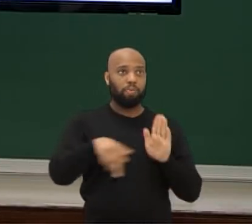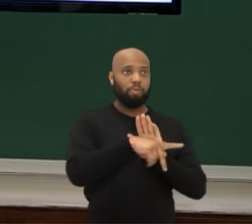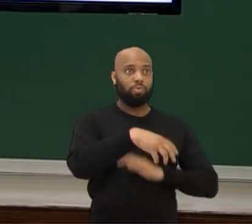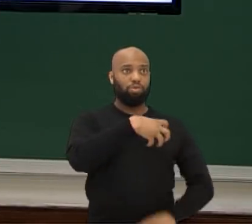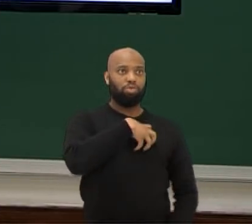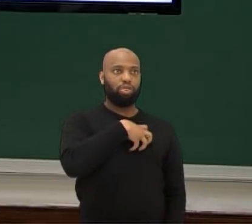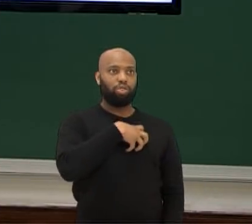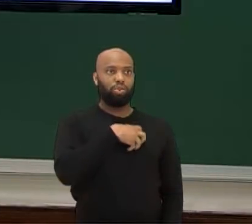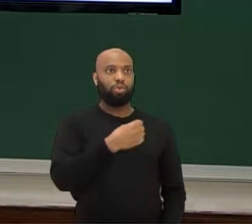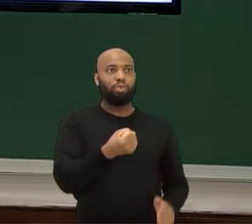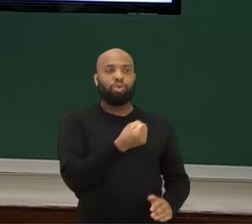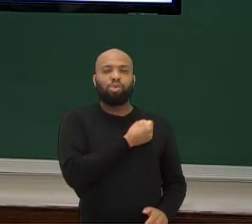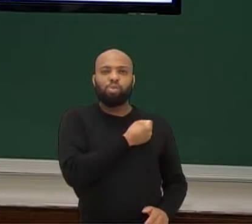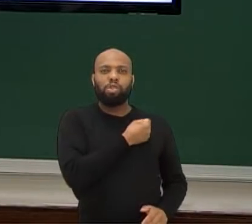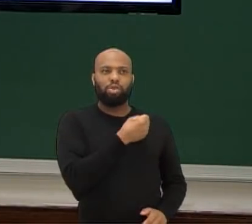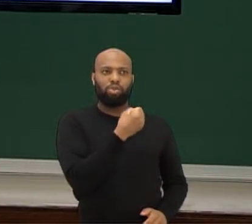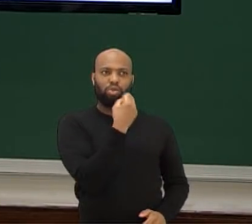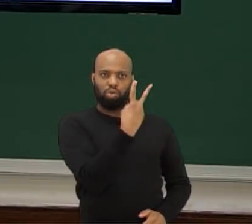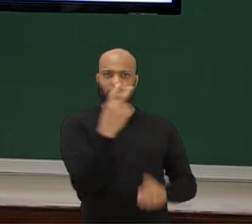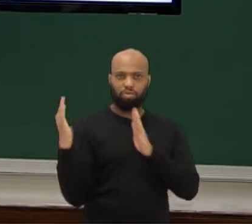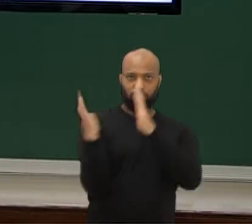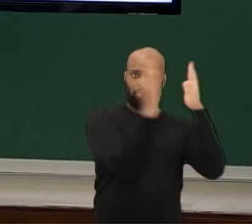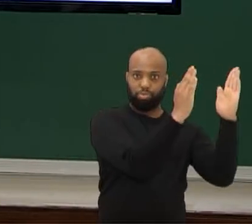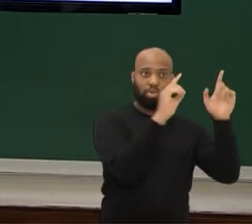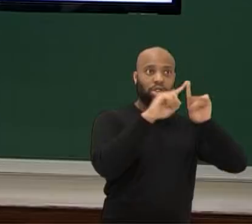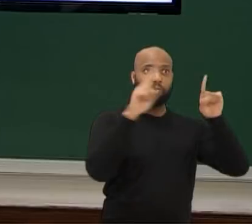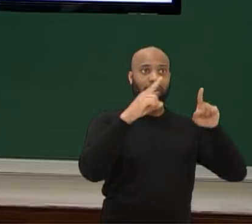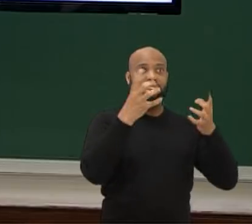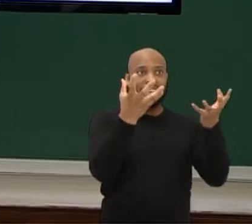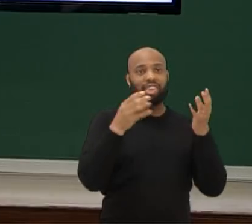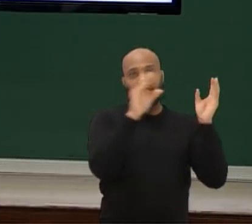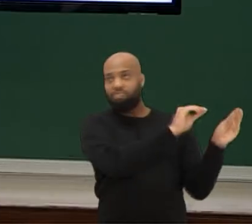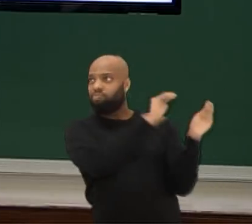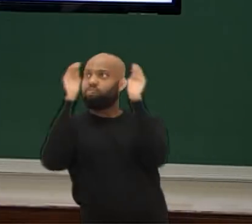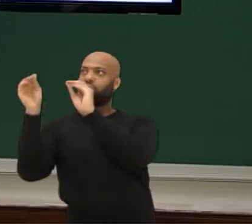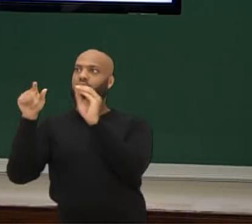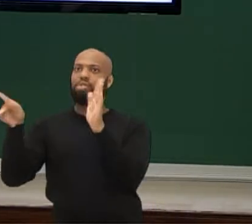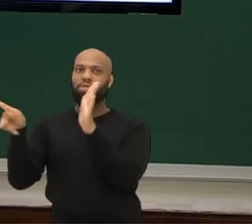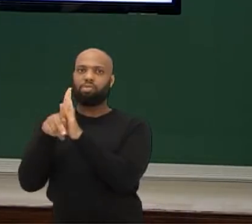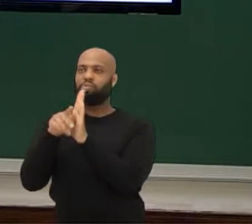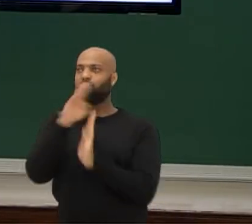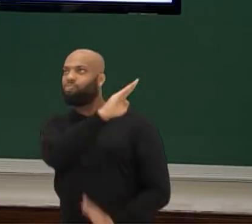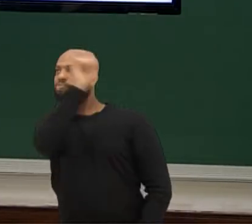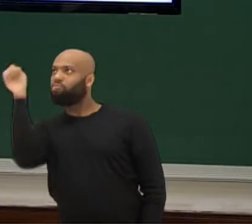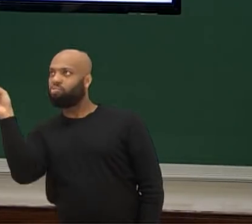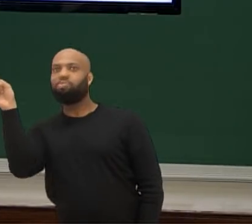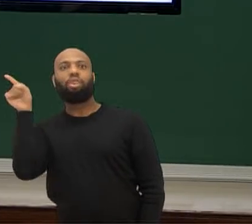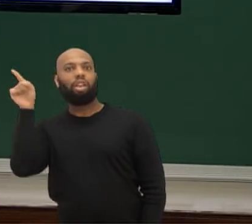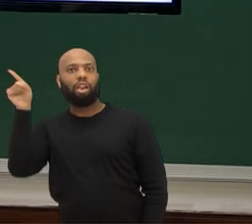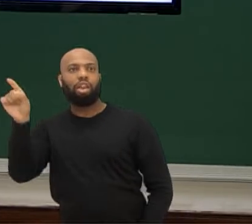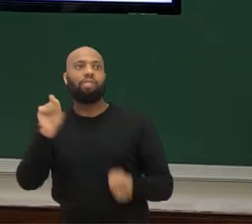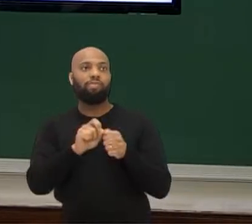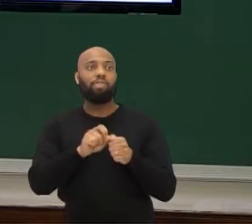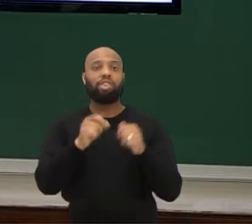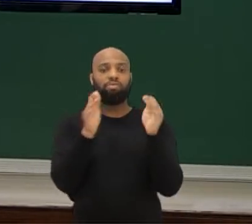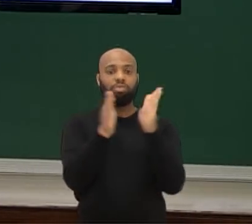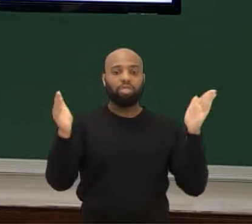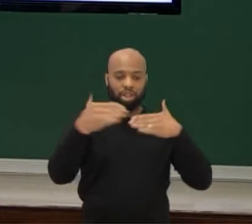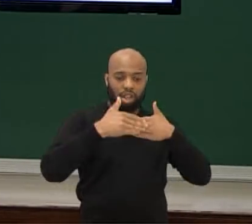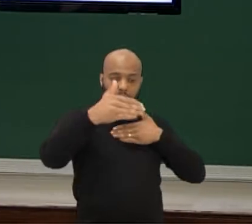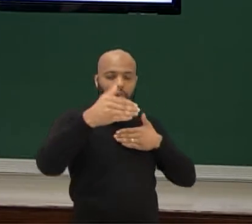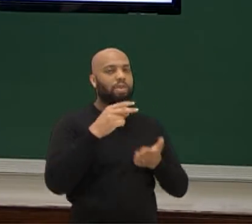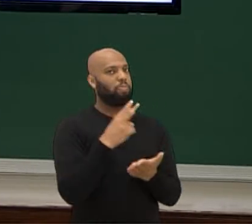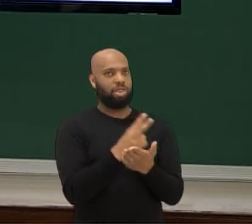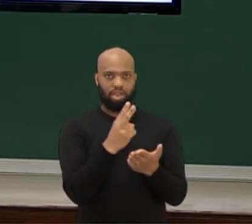2, o reflexo dessa figura ele vai ser transferido para o quadrante 1, mantendo a mesma proporção,